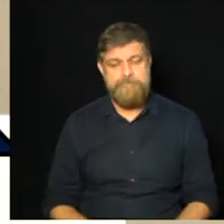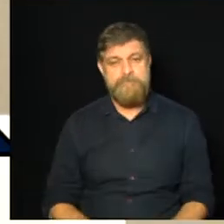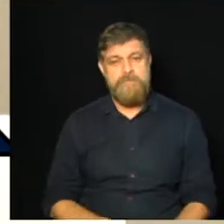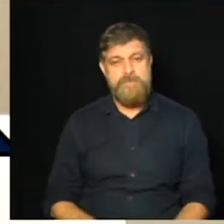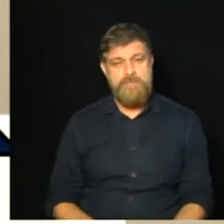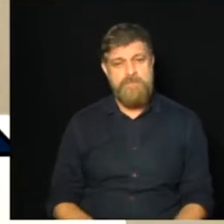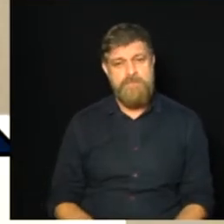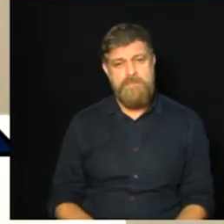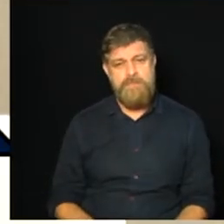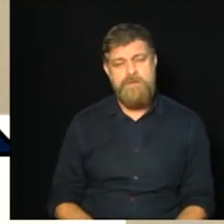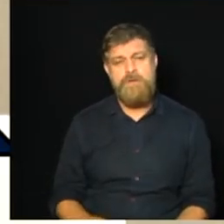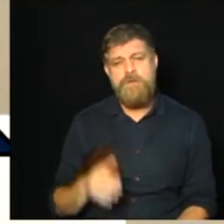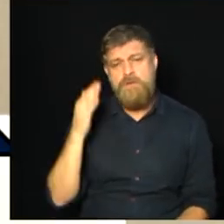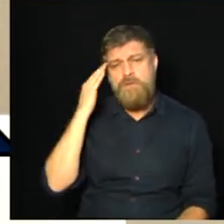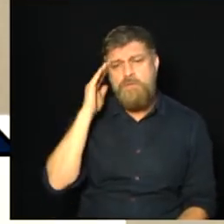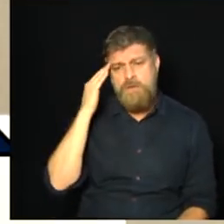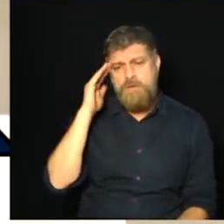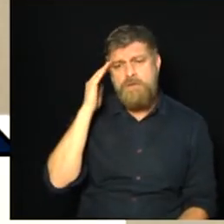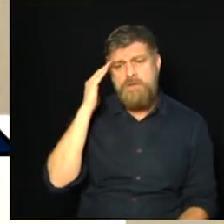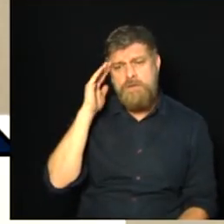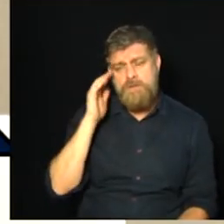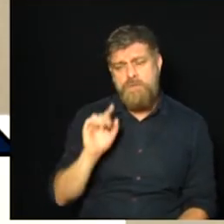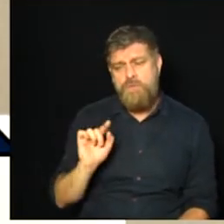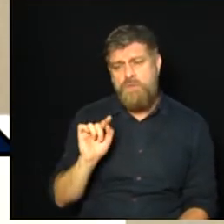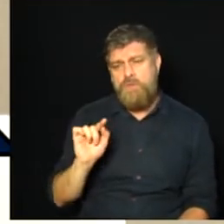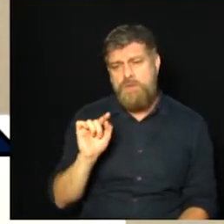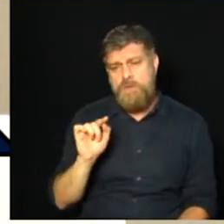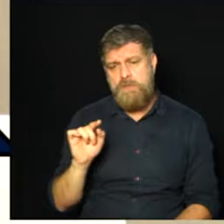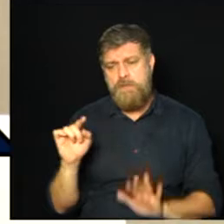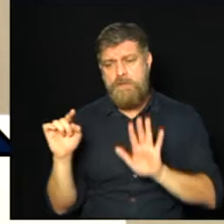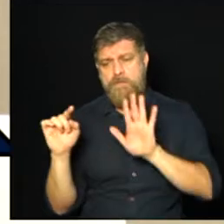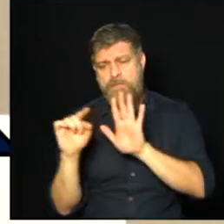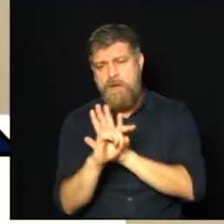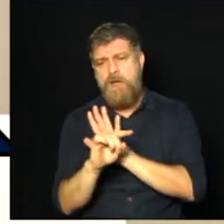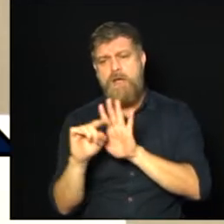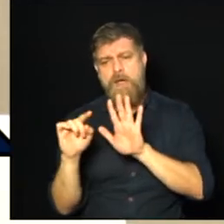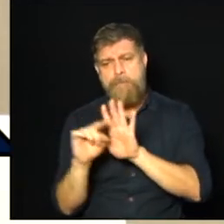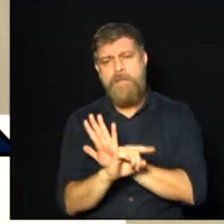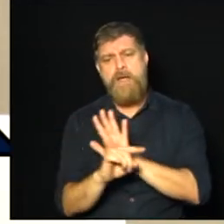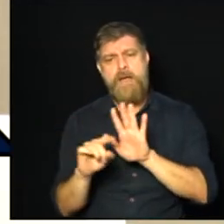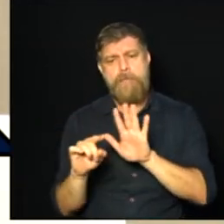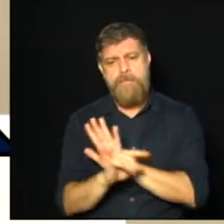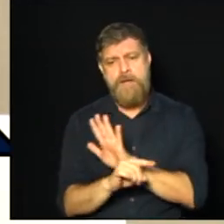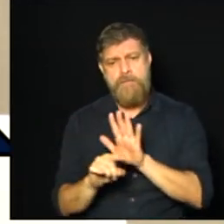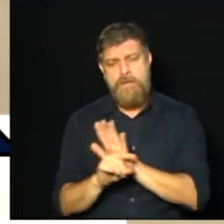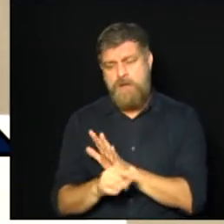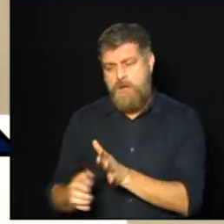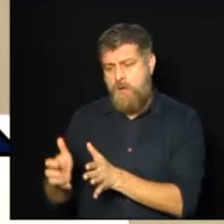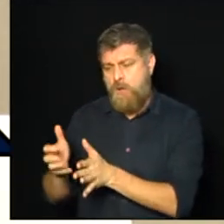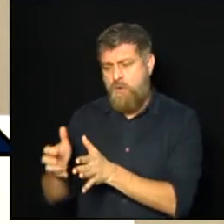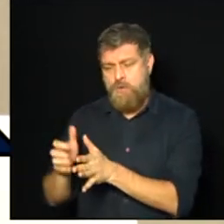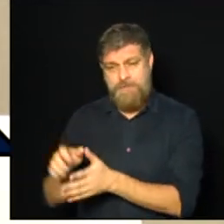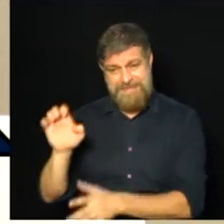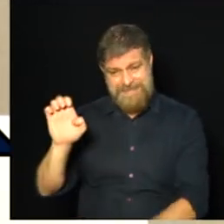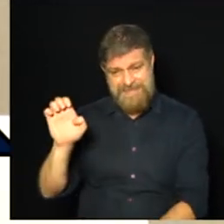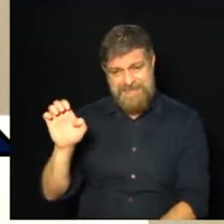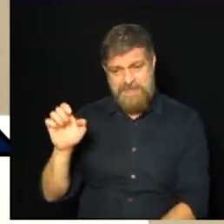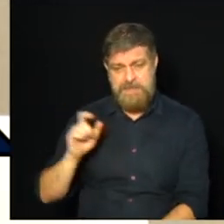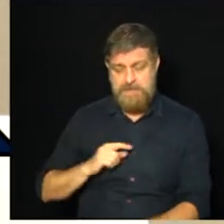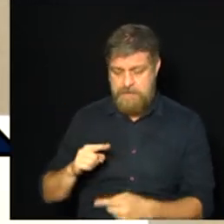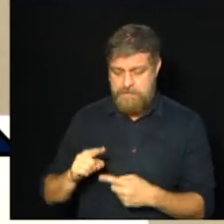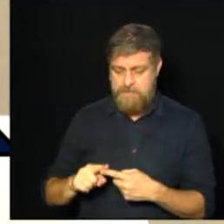Eu entendo que os questionamentos apresentados aqui pela bancada de esquerda, principalmente, né, pela vereadora